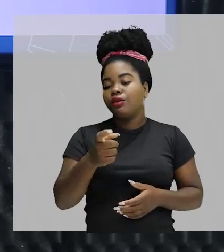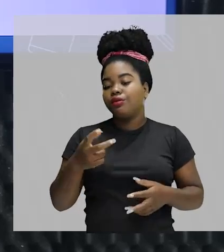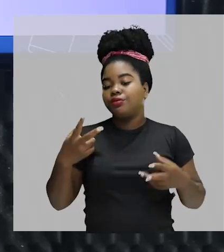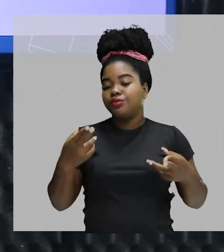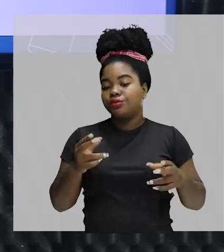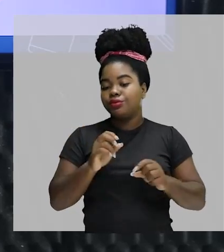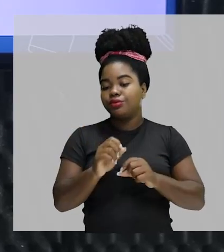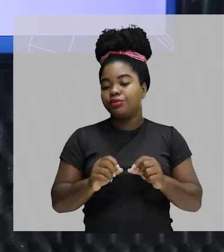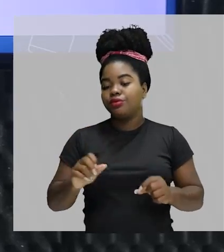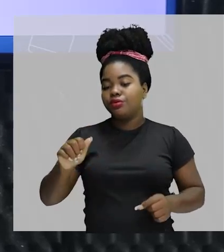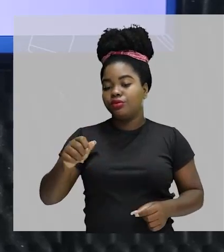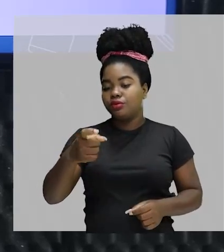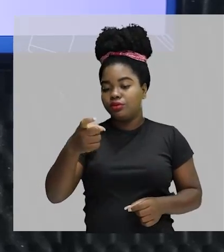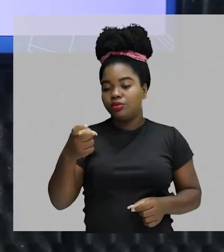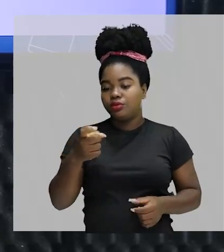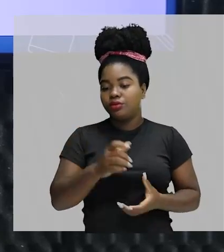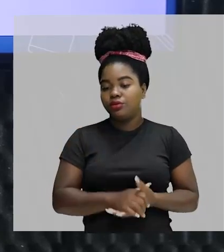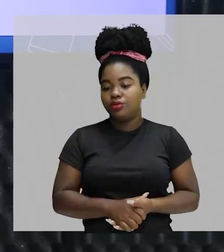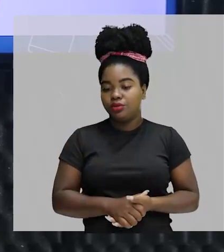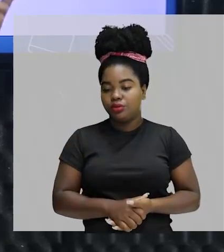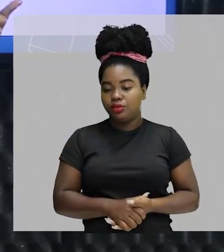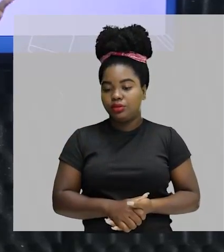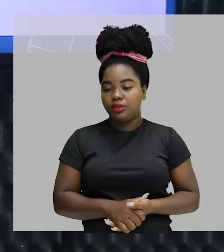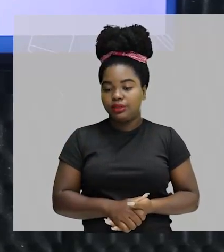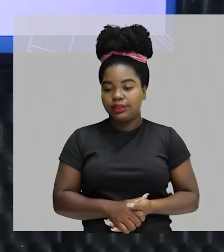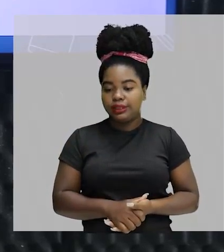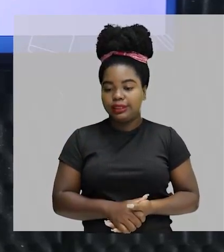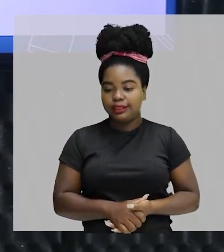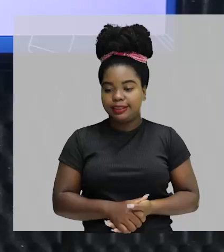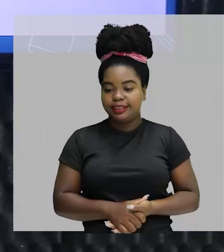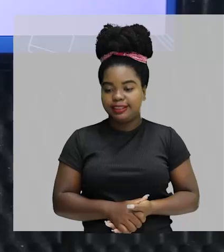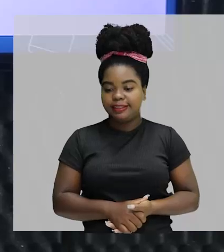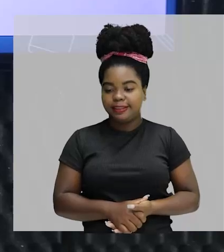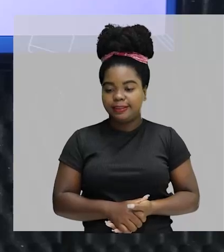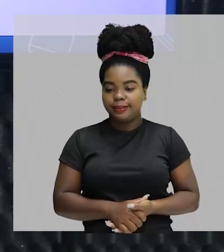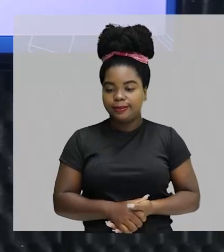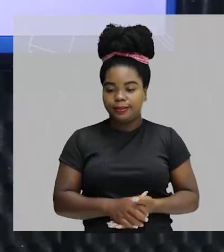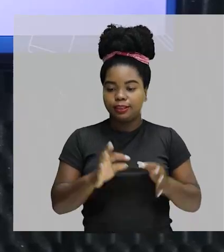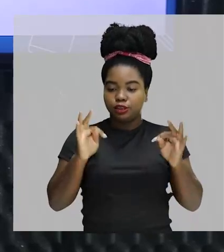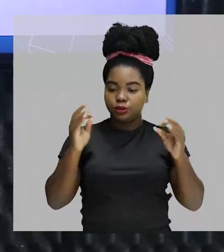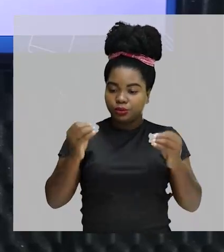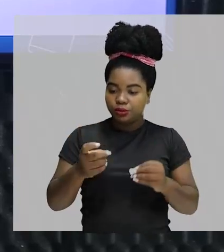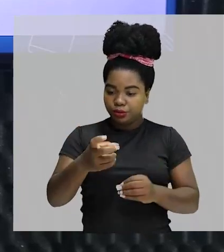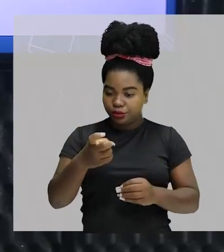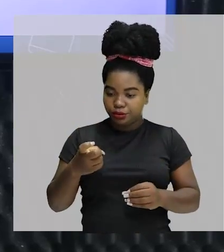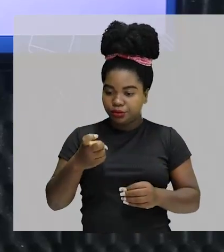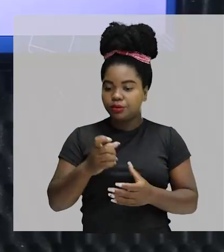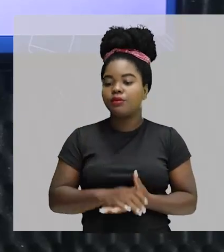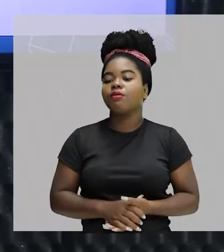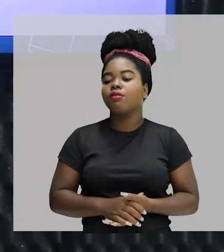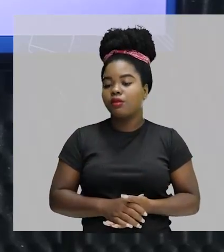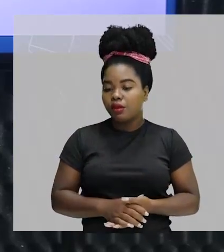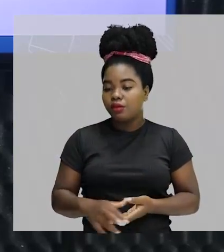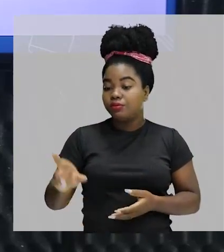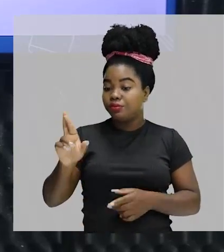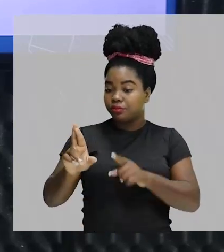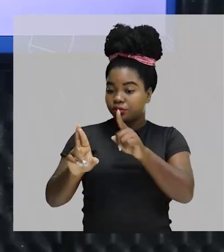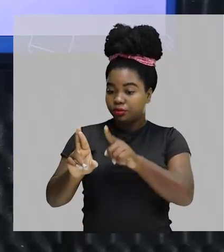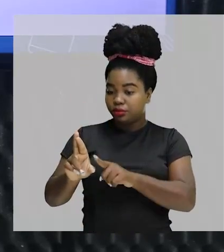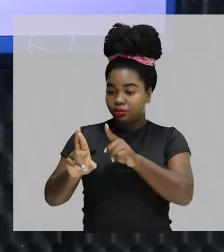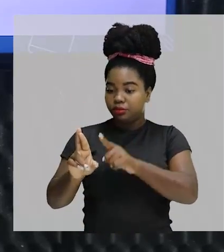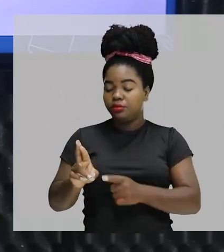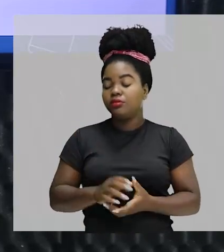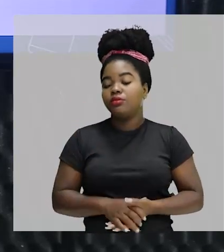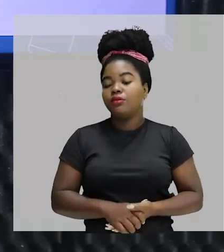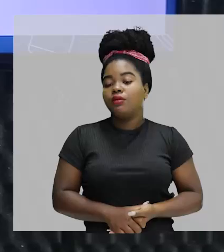de x seja igual a elevado a x. Isso para todo x sendo um número real, tá?